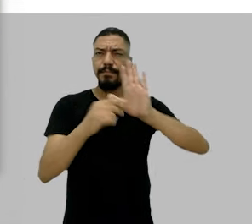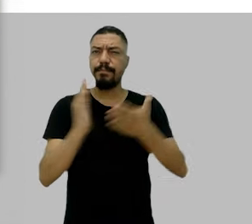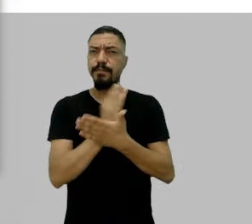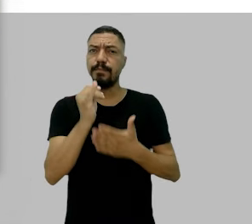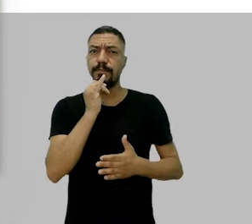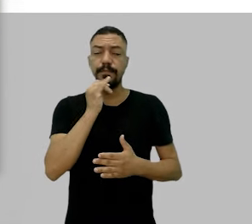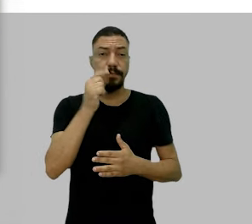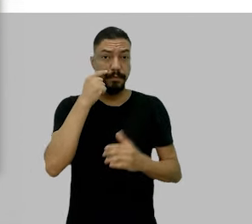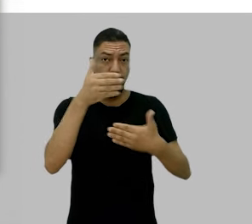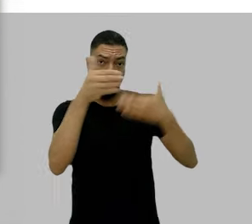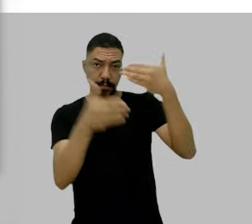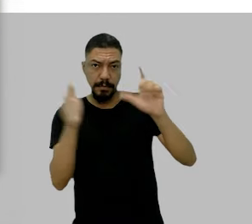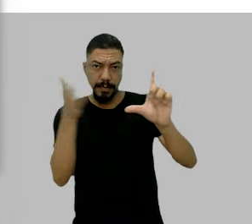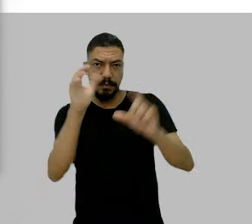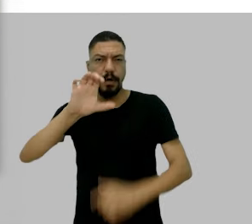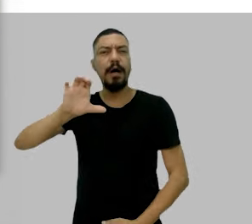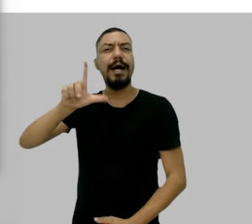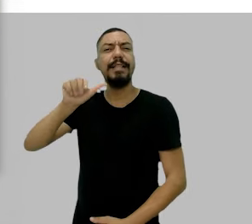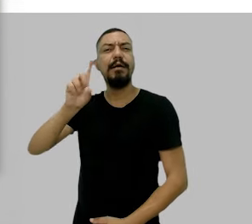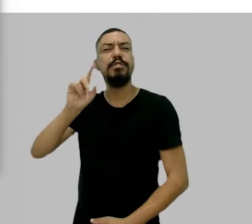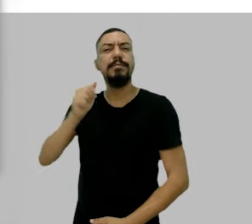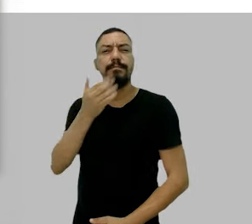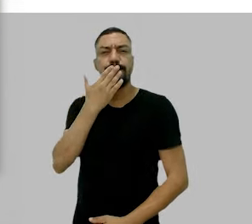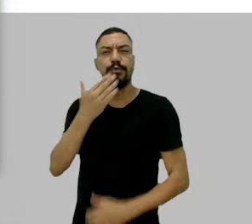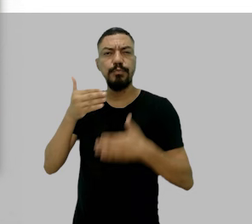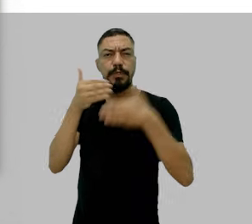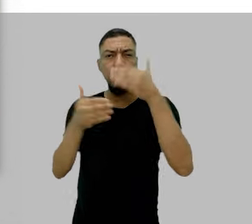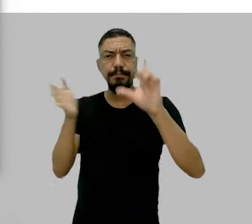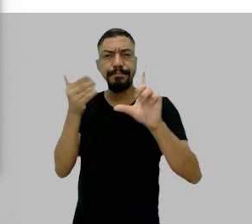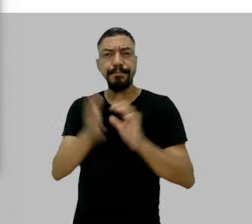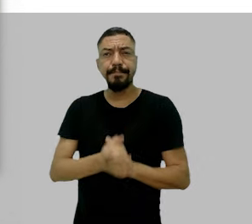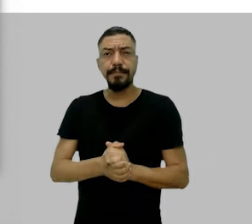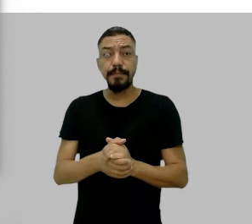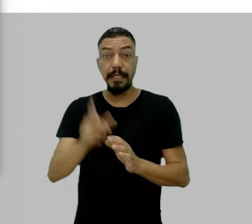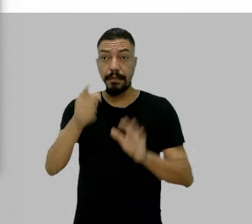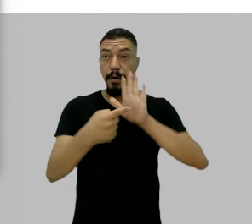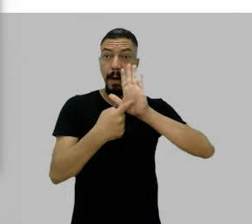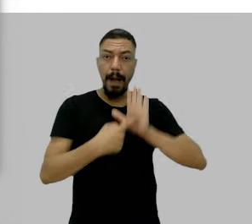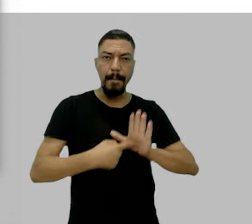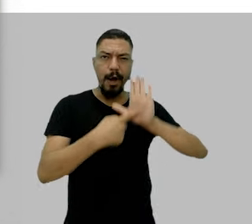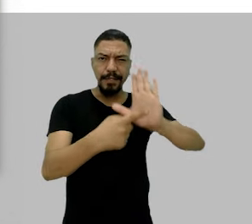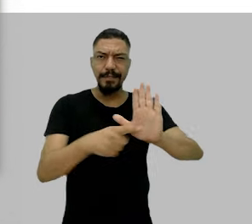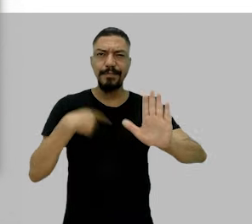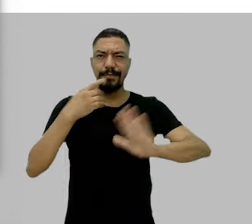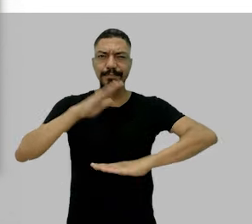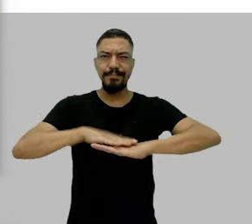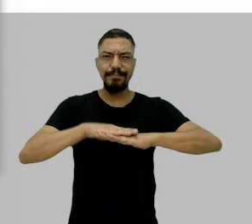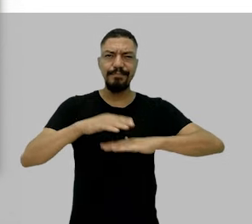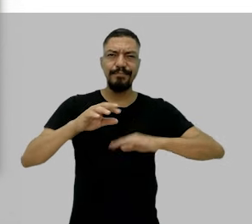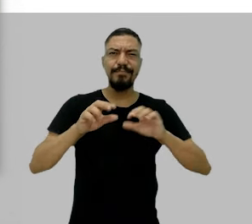próximo, Cláudia, por favor. Slide. Isso daqui é uma amostra que a gente faz. Então, assim,